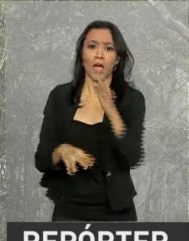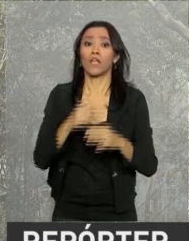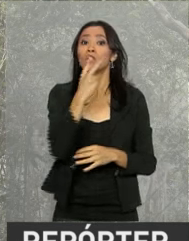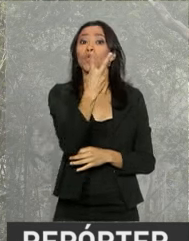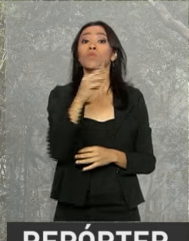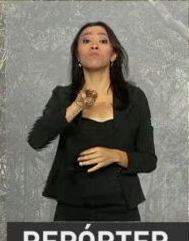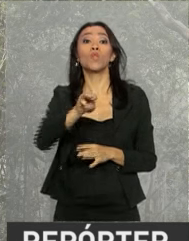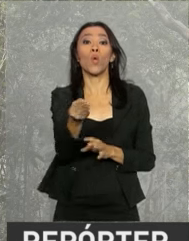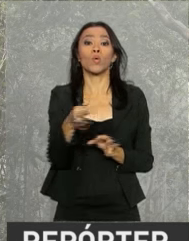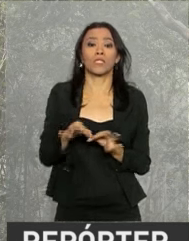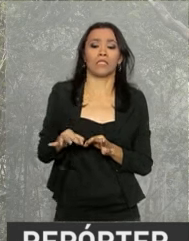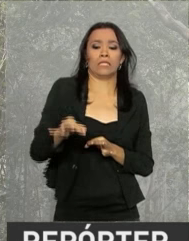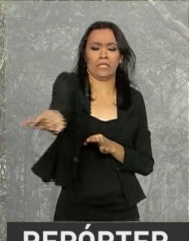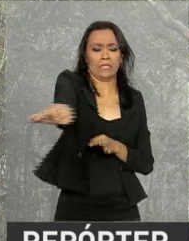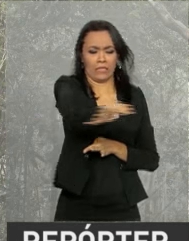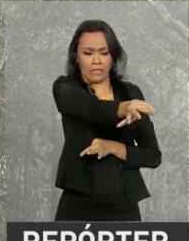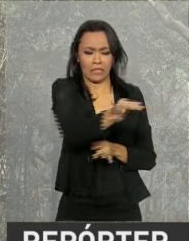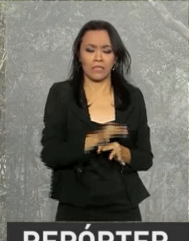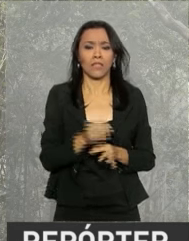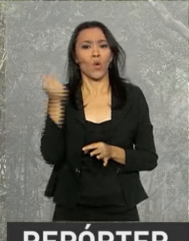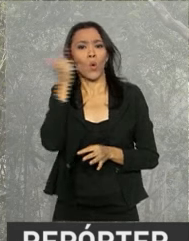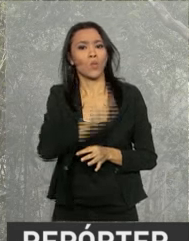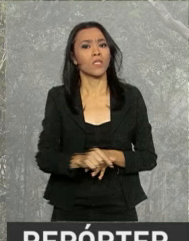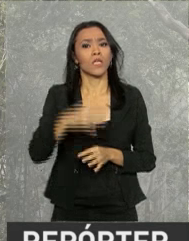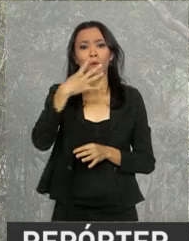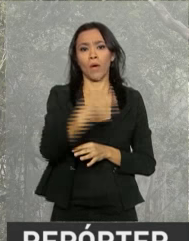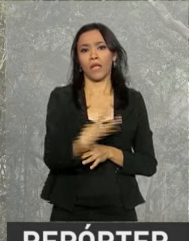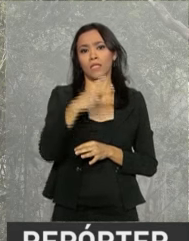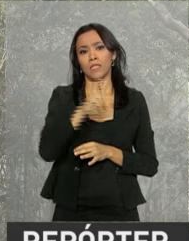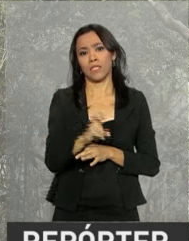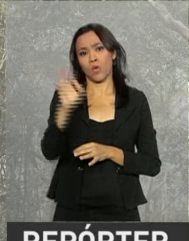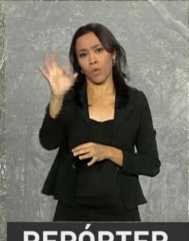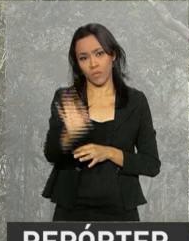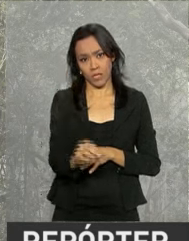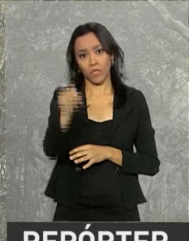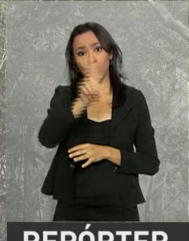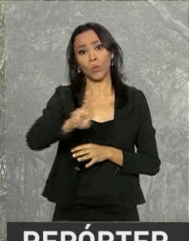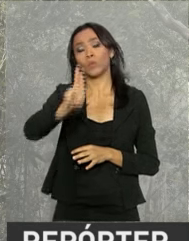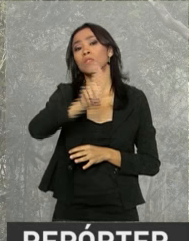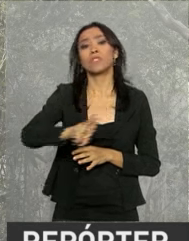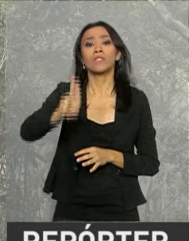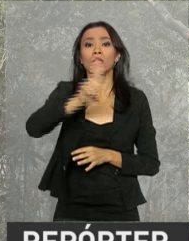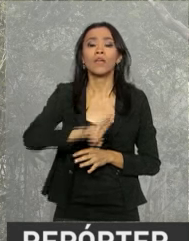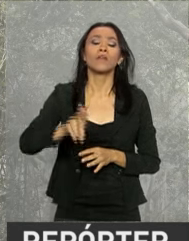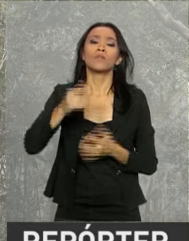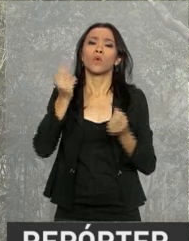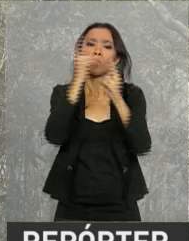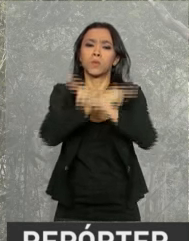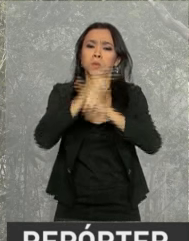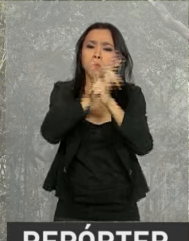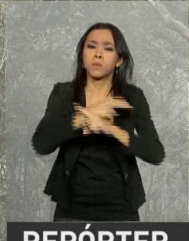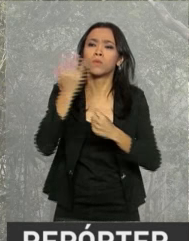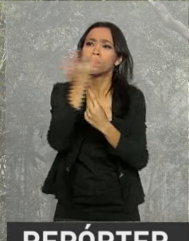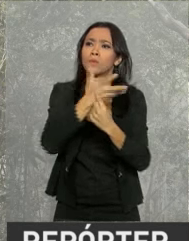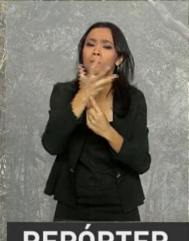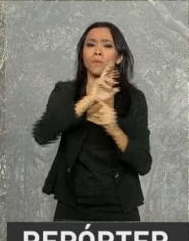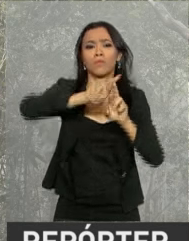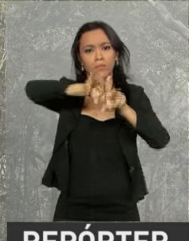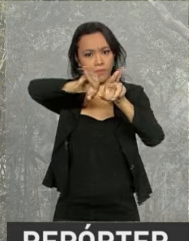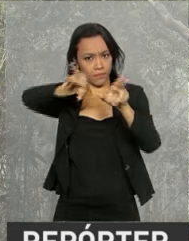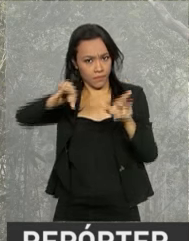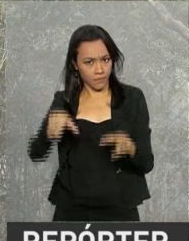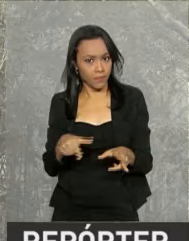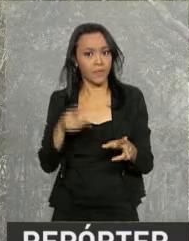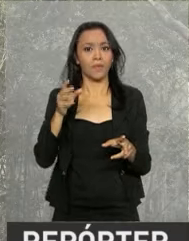terras, alcançar 45% de fontes renováveis na matriz energética e zerar o